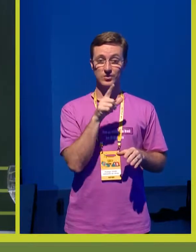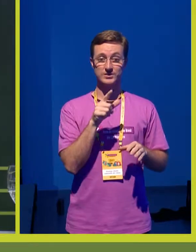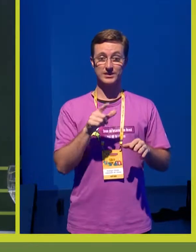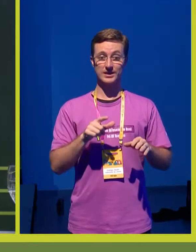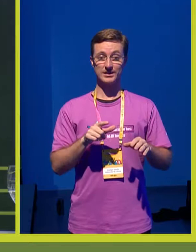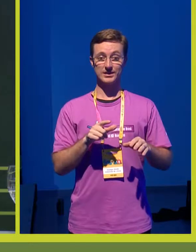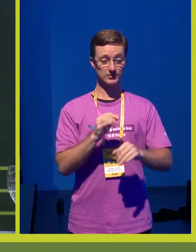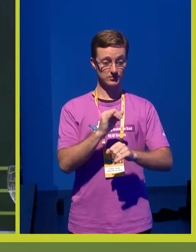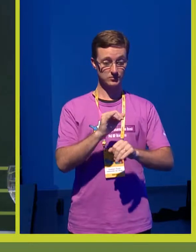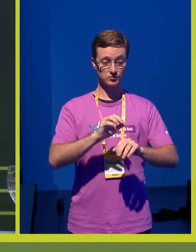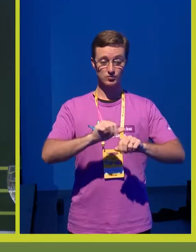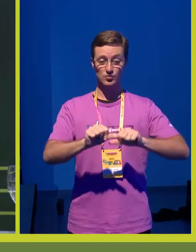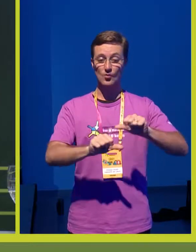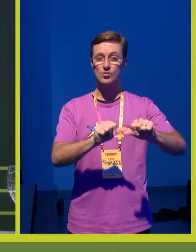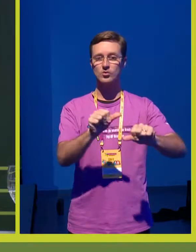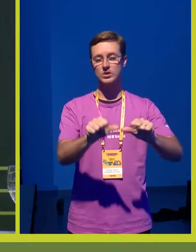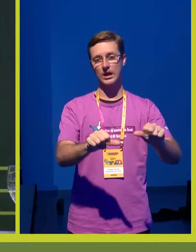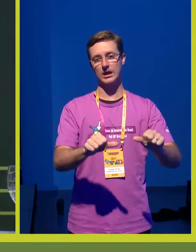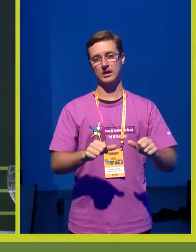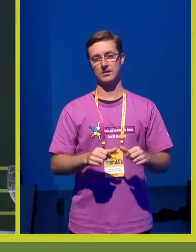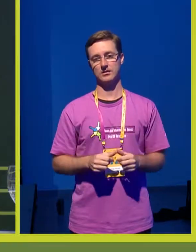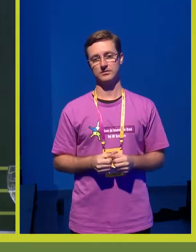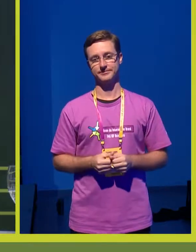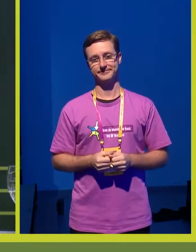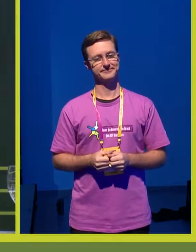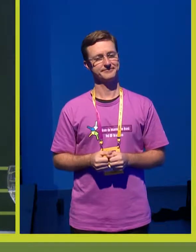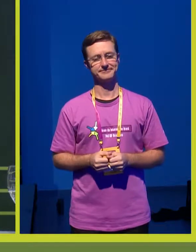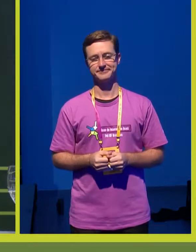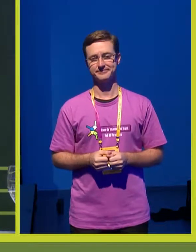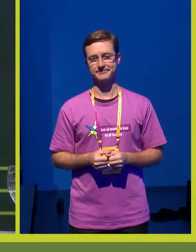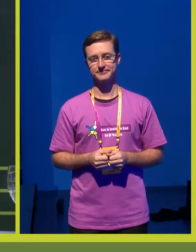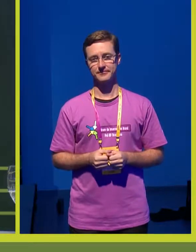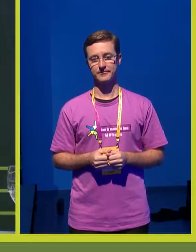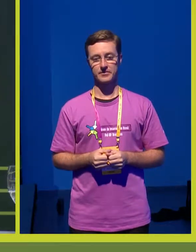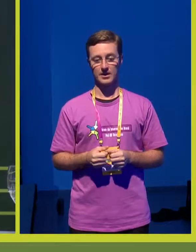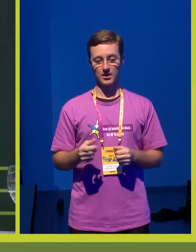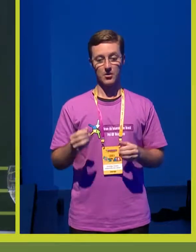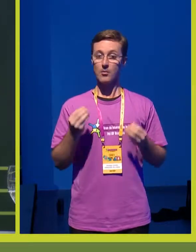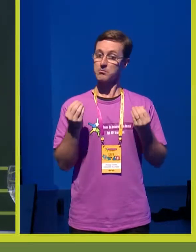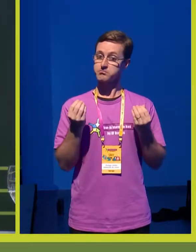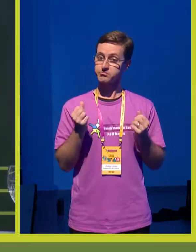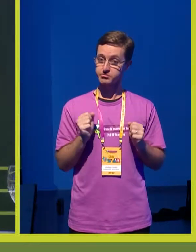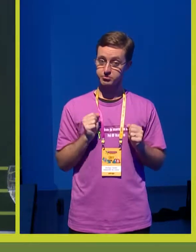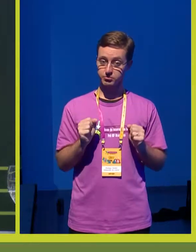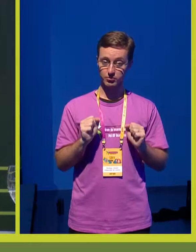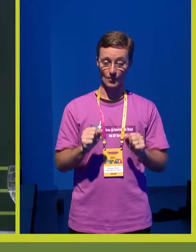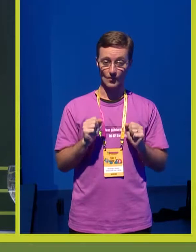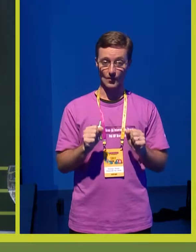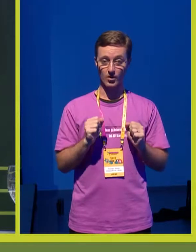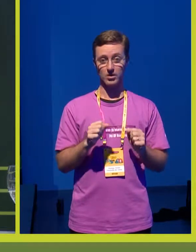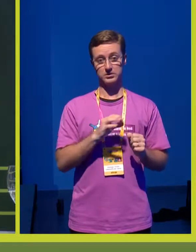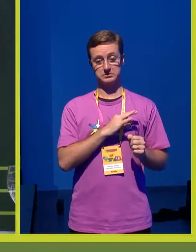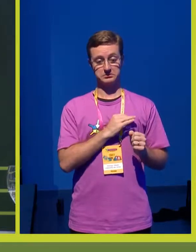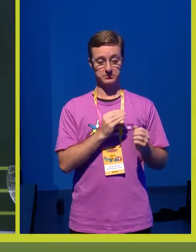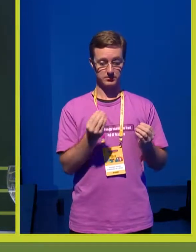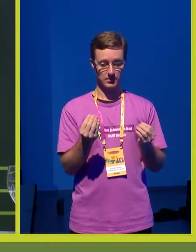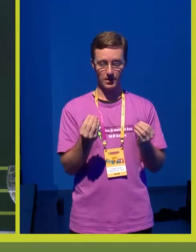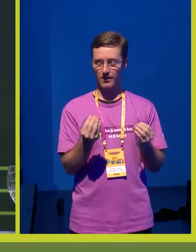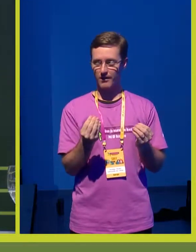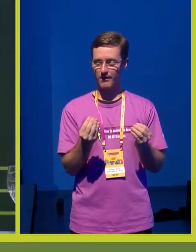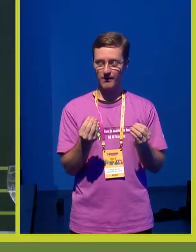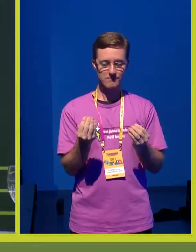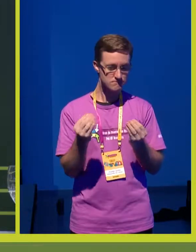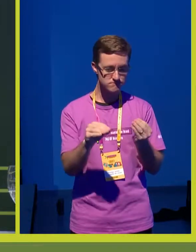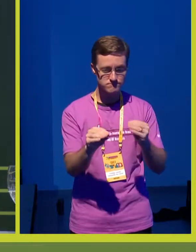editar o conteúdo da maneira como você quiser esse é um tipo de medida dessa